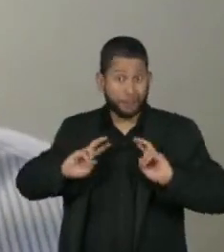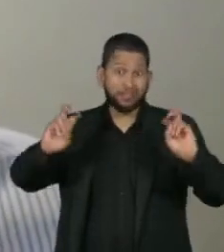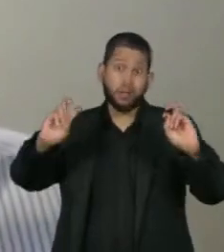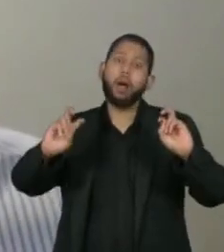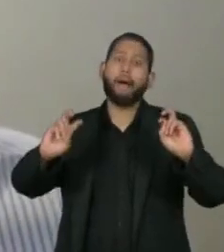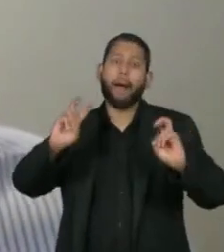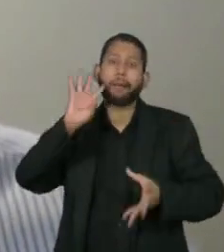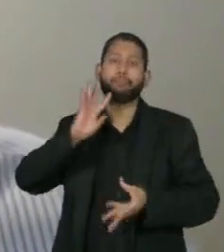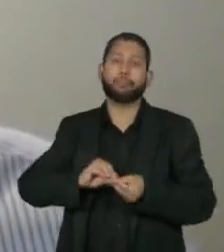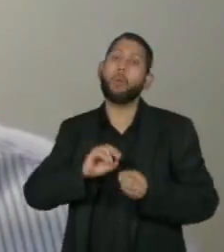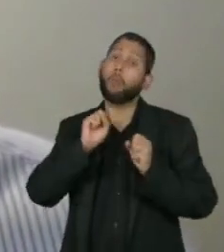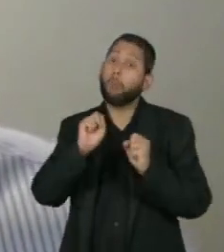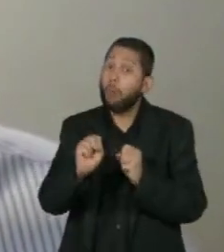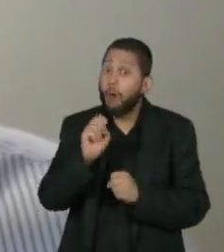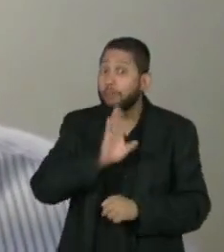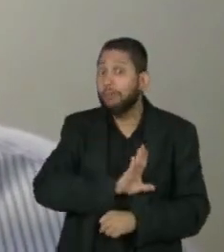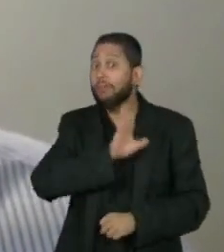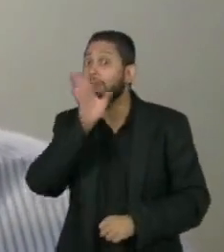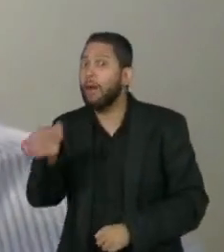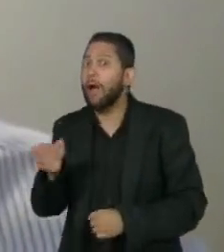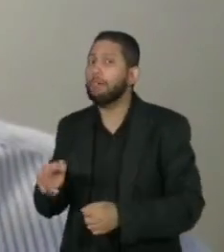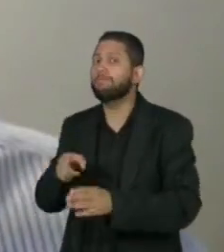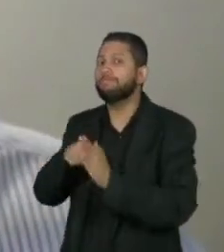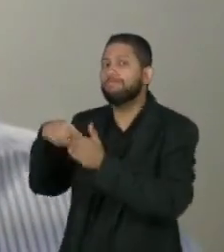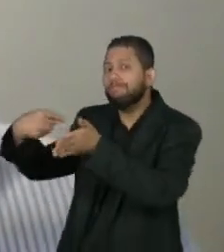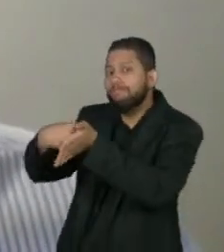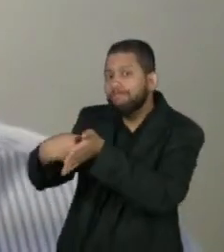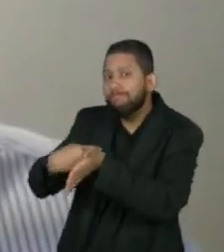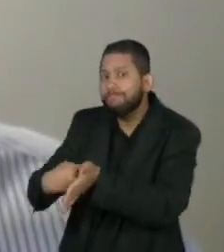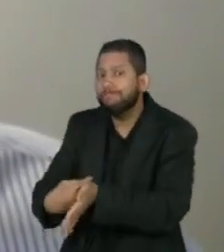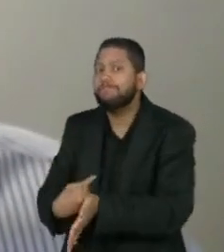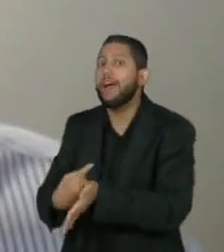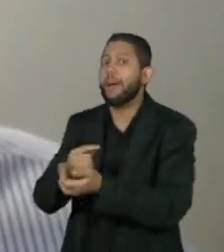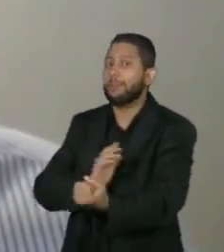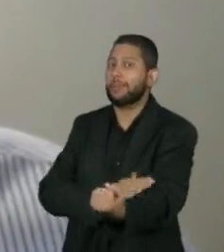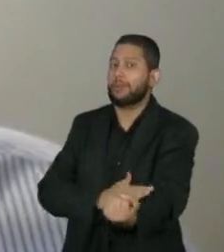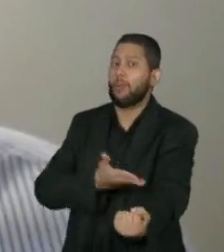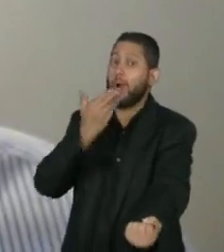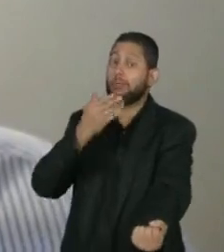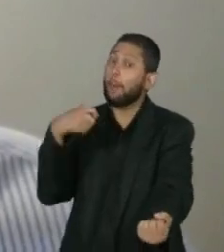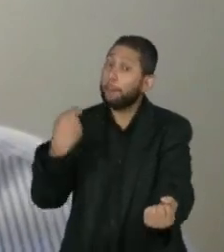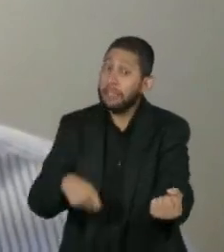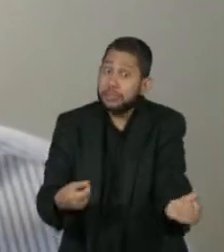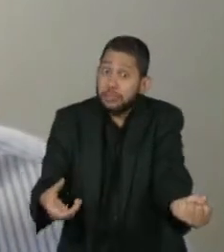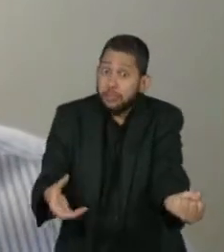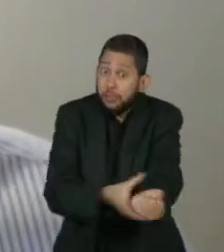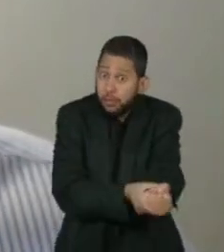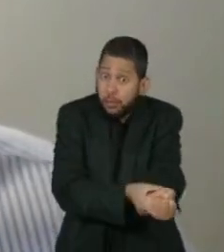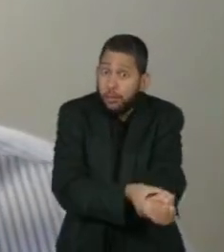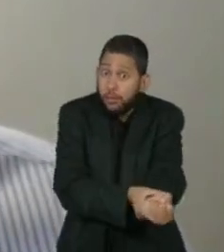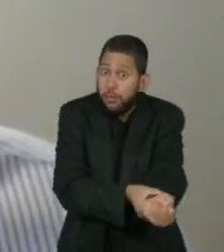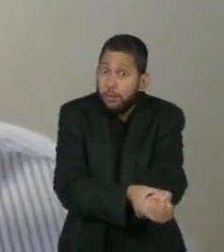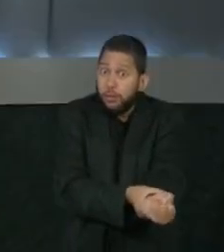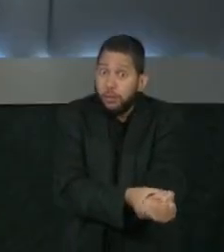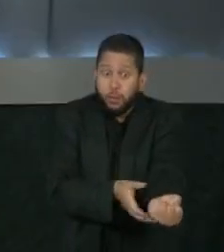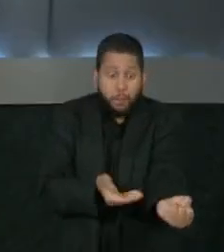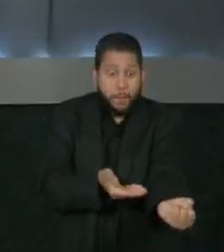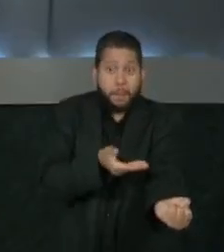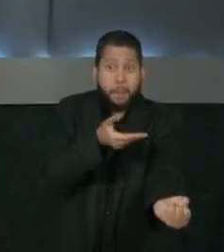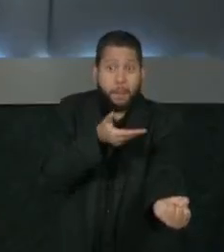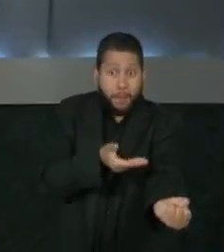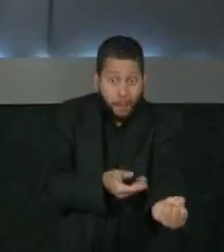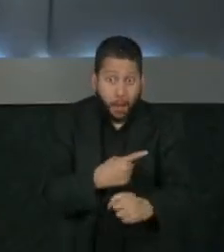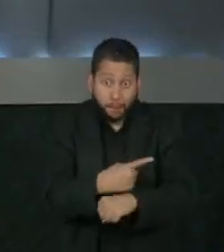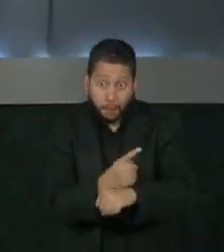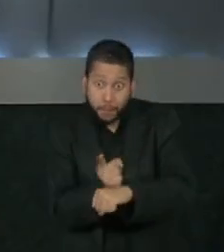ter uma pressão mais elevada. Mas é importante a aferição, porque 90% pode não sentir nada e já está